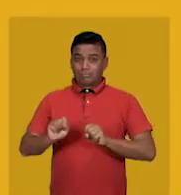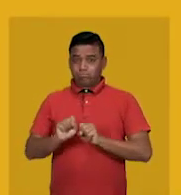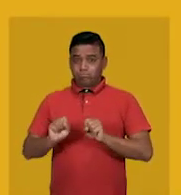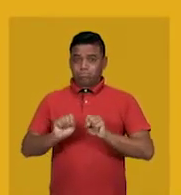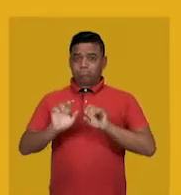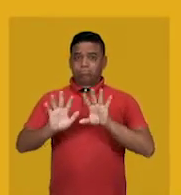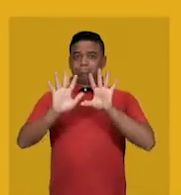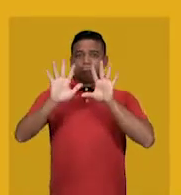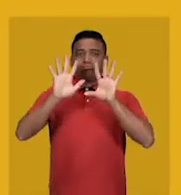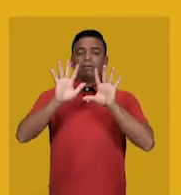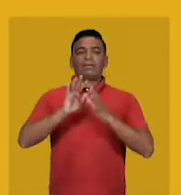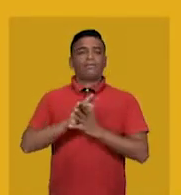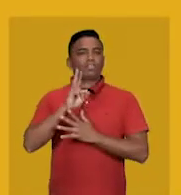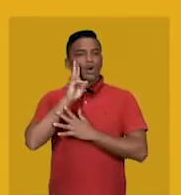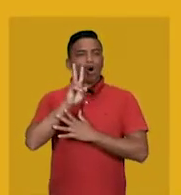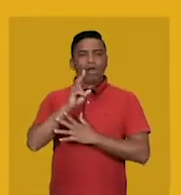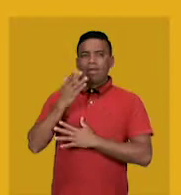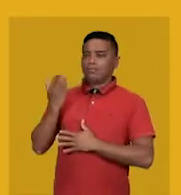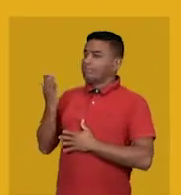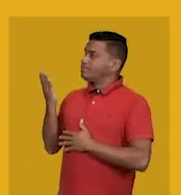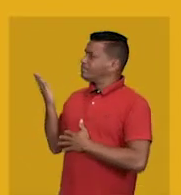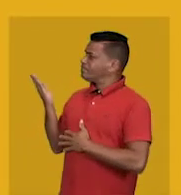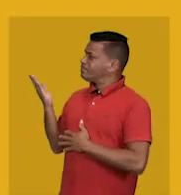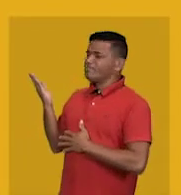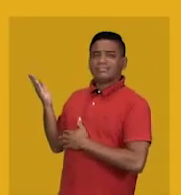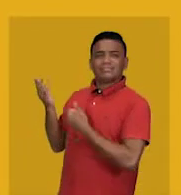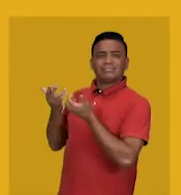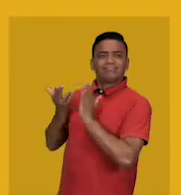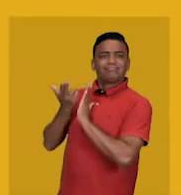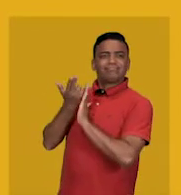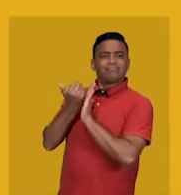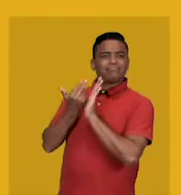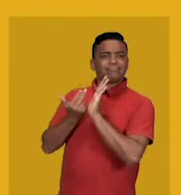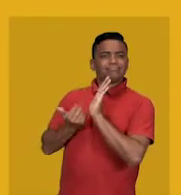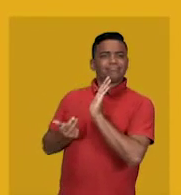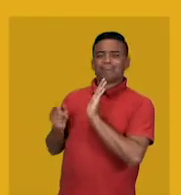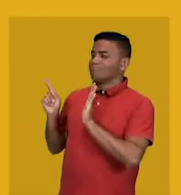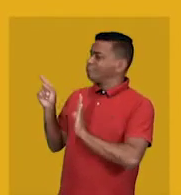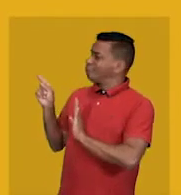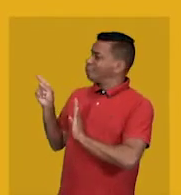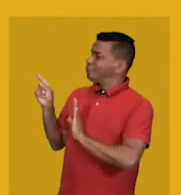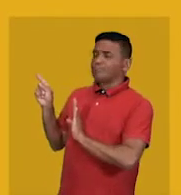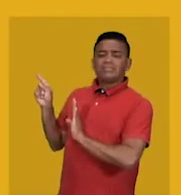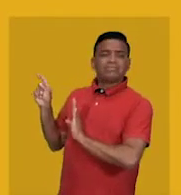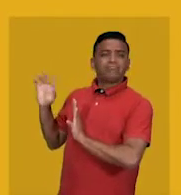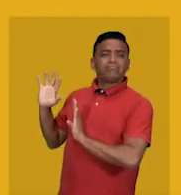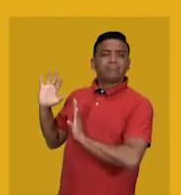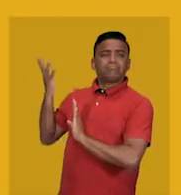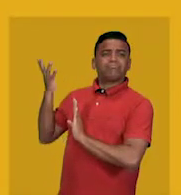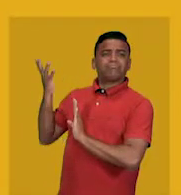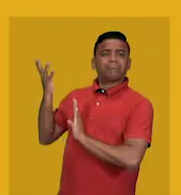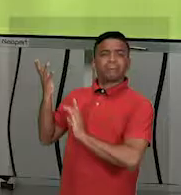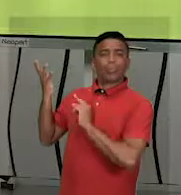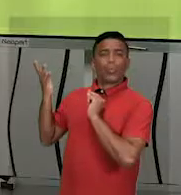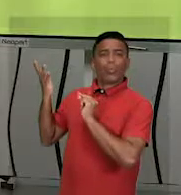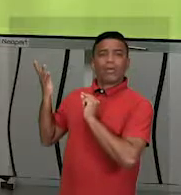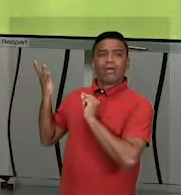olhada bastante boa na figura. O que acontece aqui é que quando nós temos